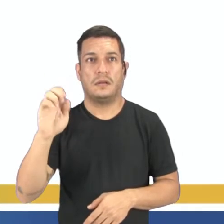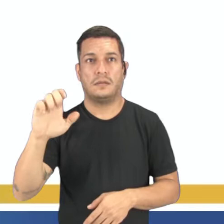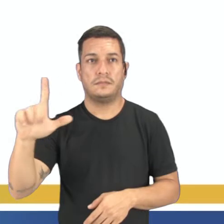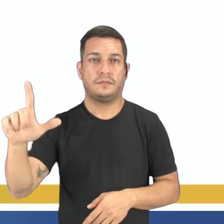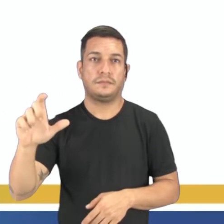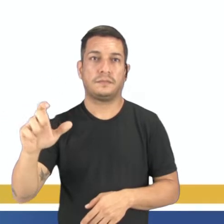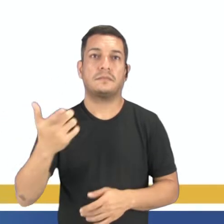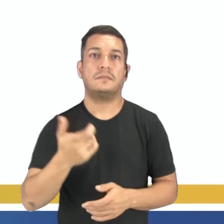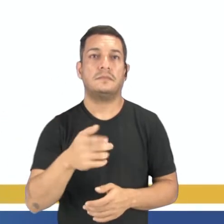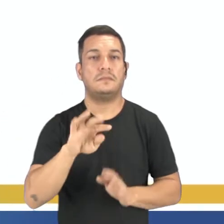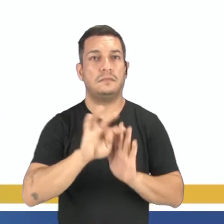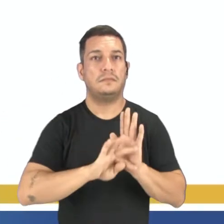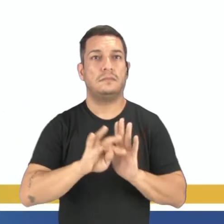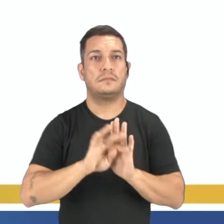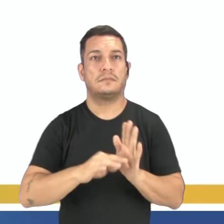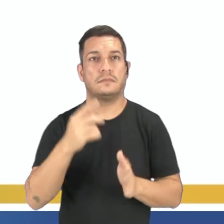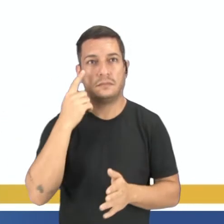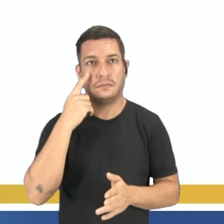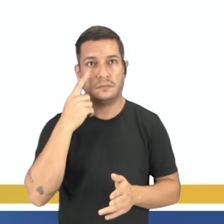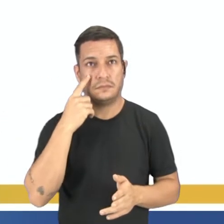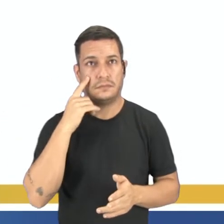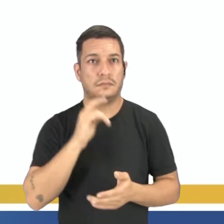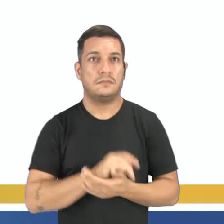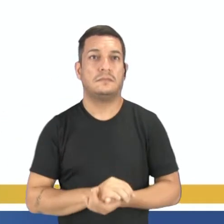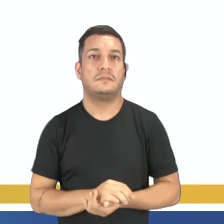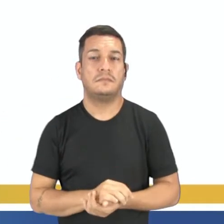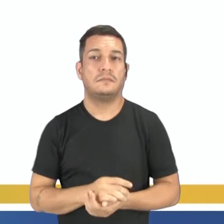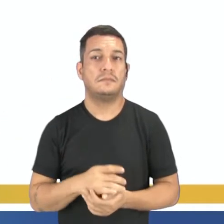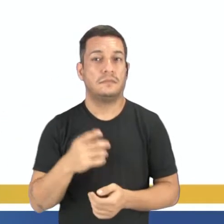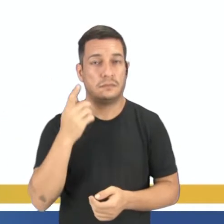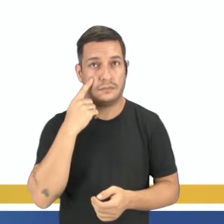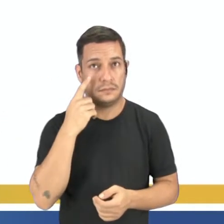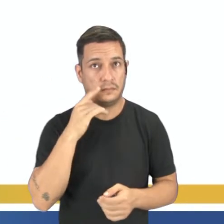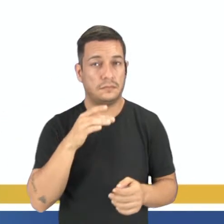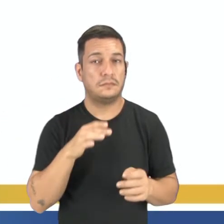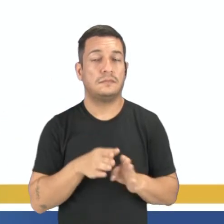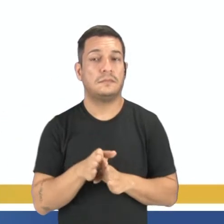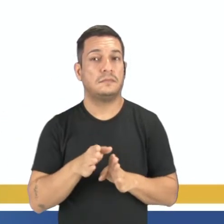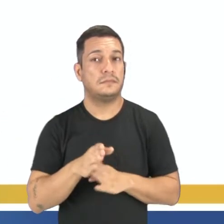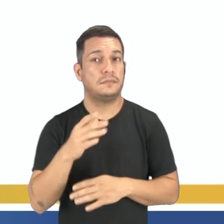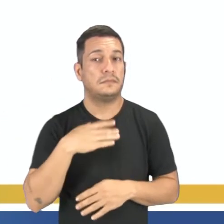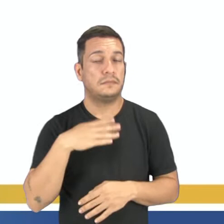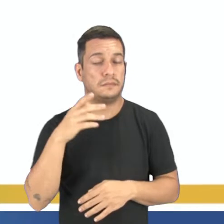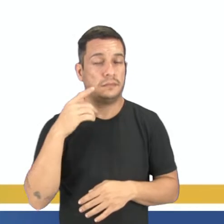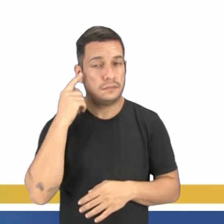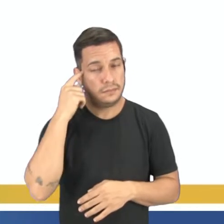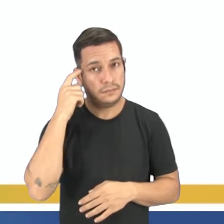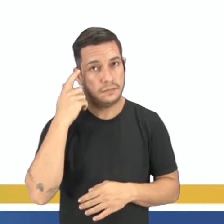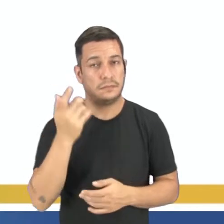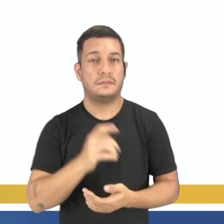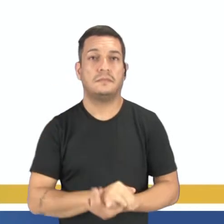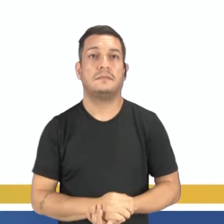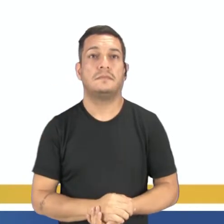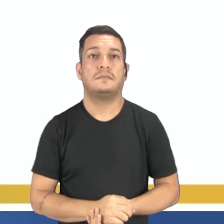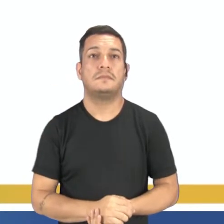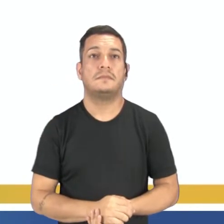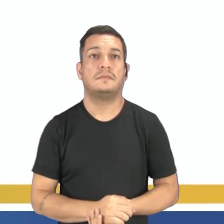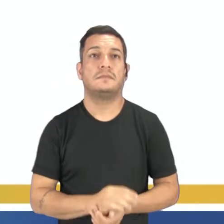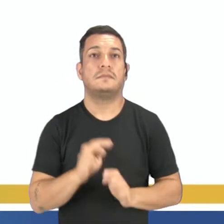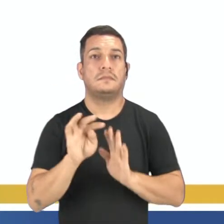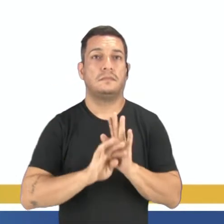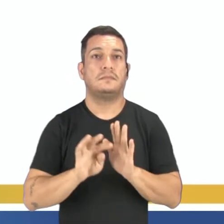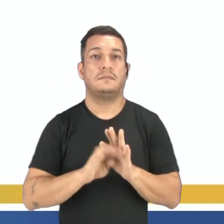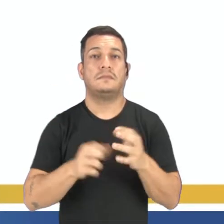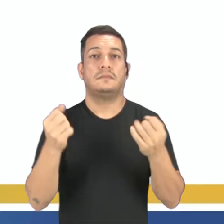Ó, os textos, deixa eu já ler o enunciado, porque já para orientar o meu raciocínio aqui, é uma habilidade que a gente desenvolve. Os